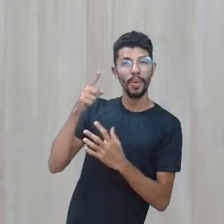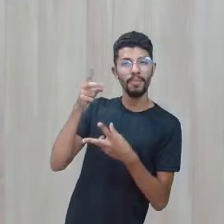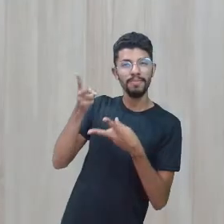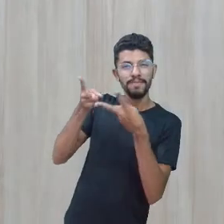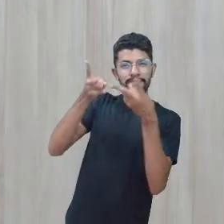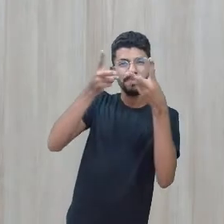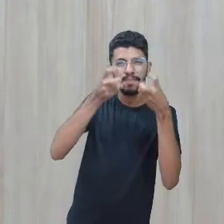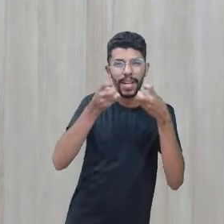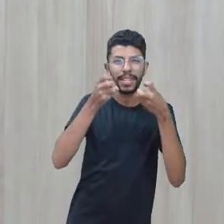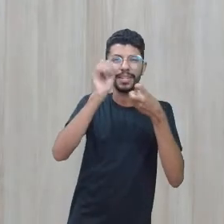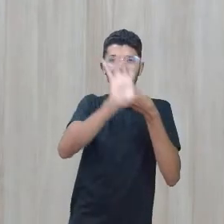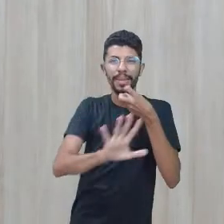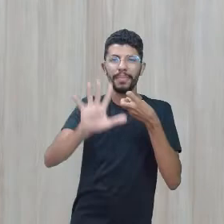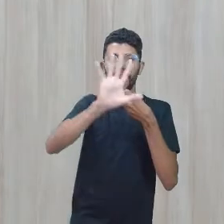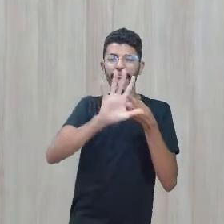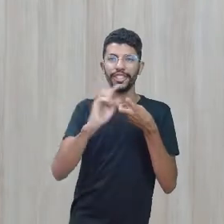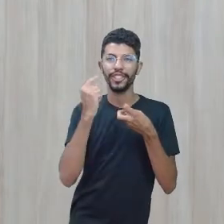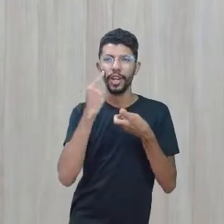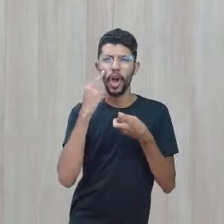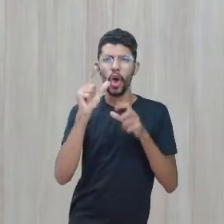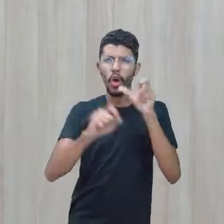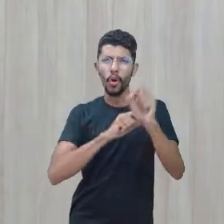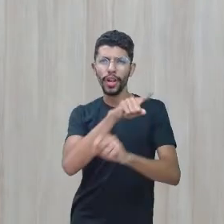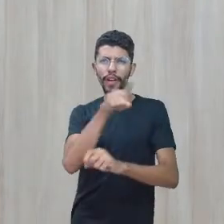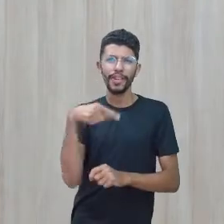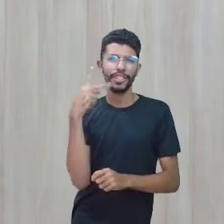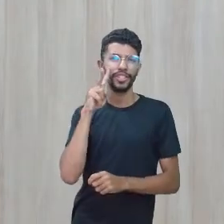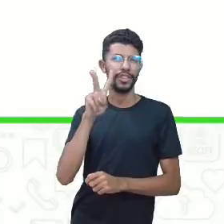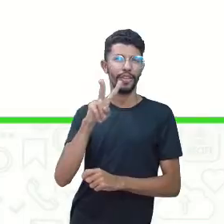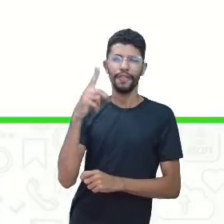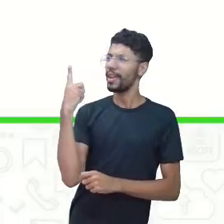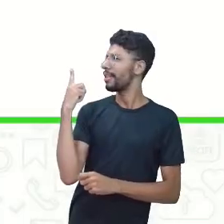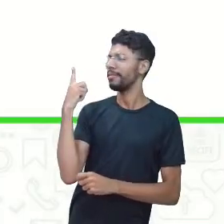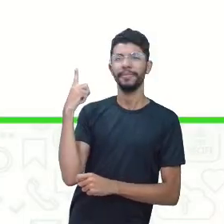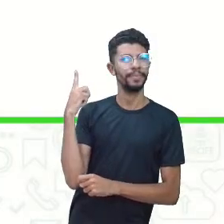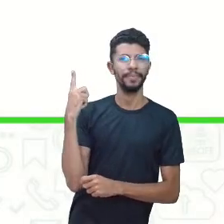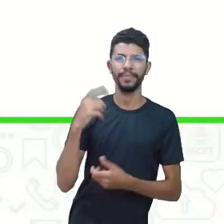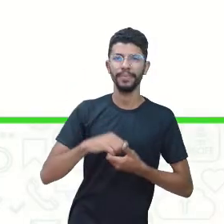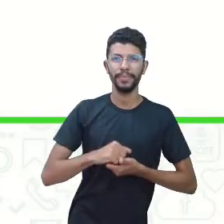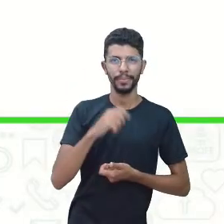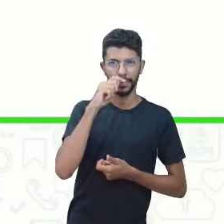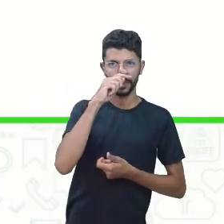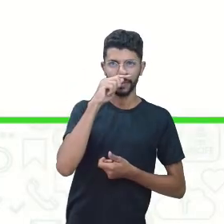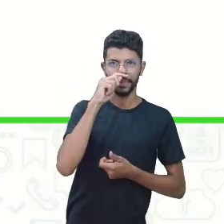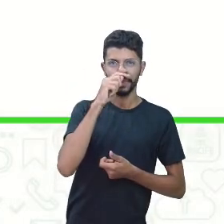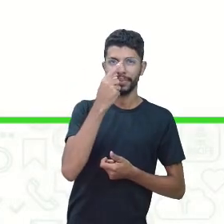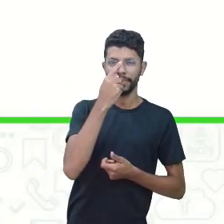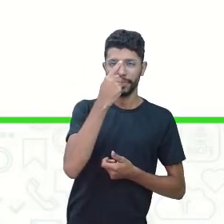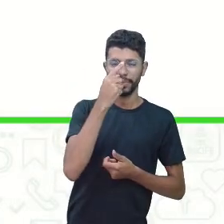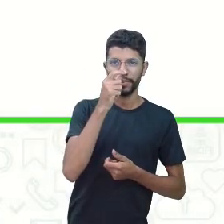de imagem. O que é que vocês estão vendo aí, nessa leitura?